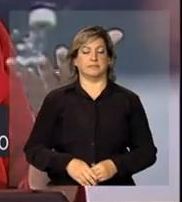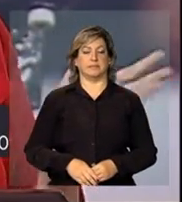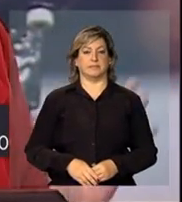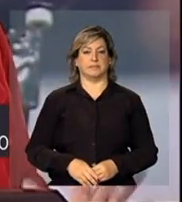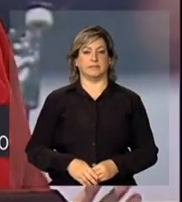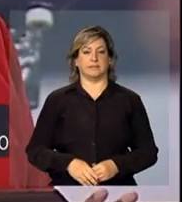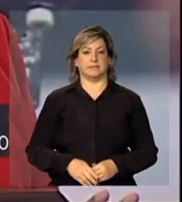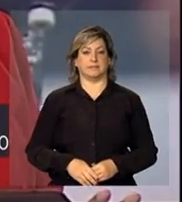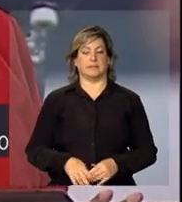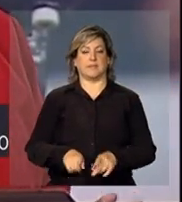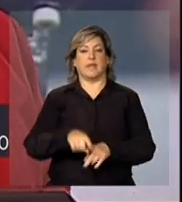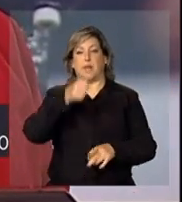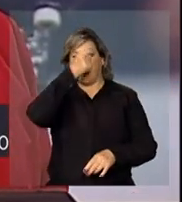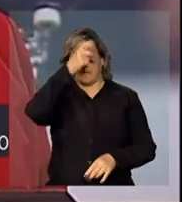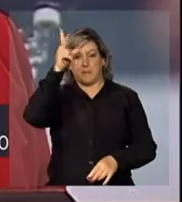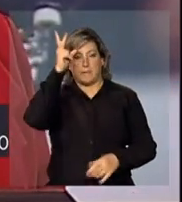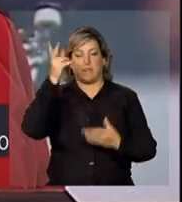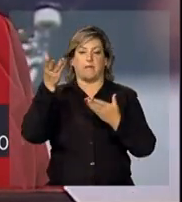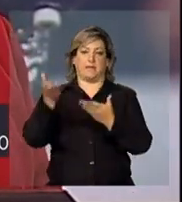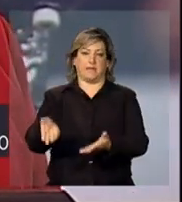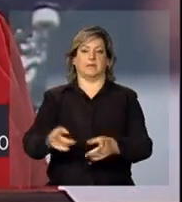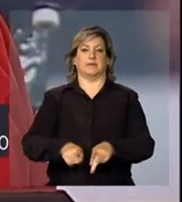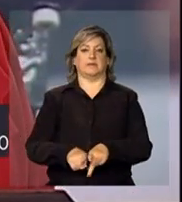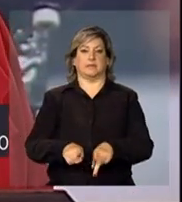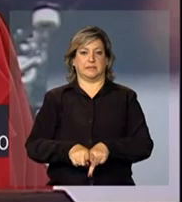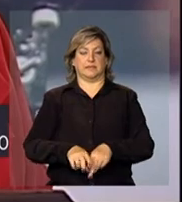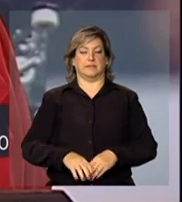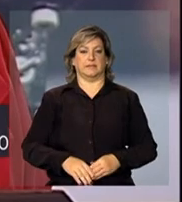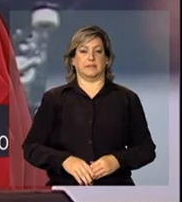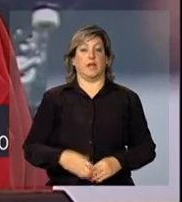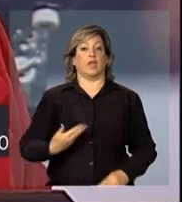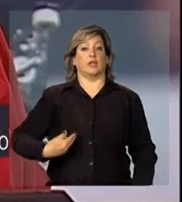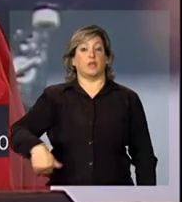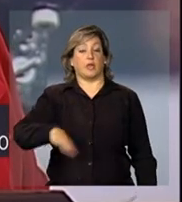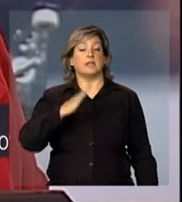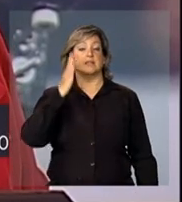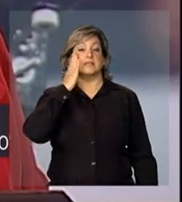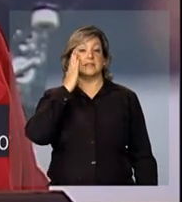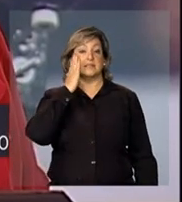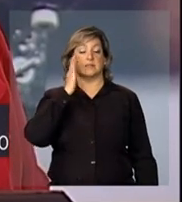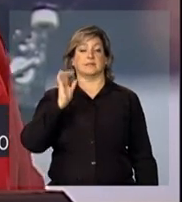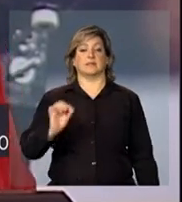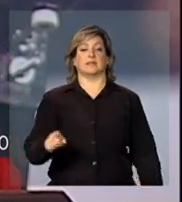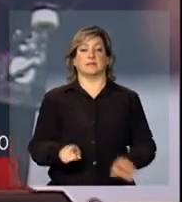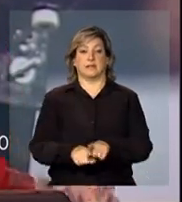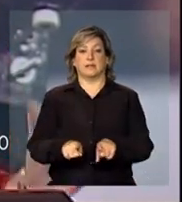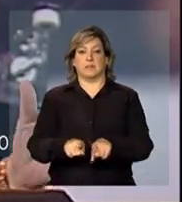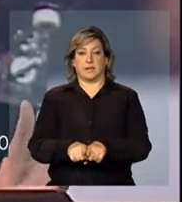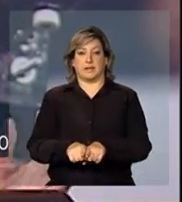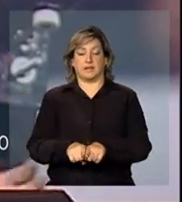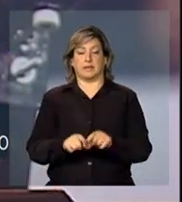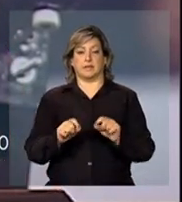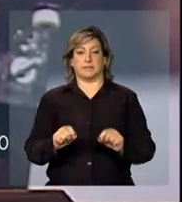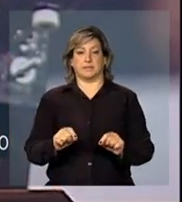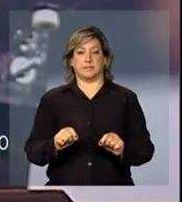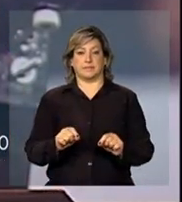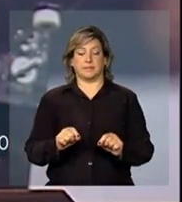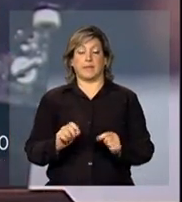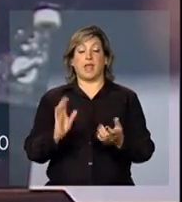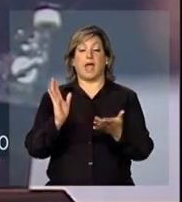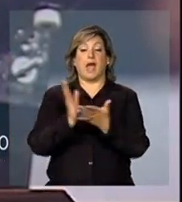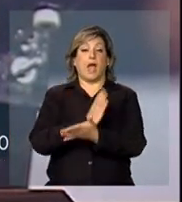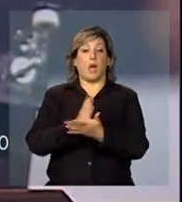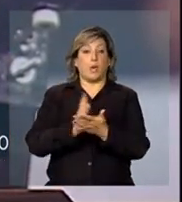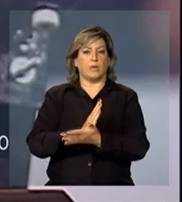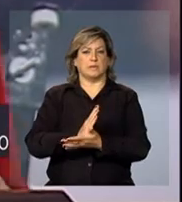e a prefeitura e nós sabemos também que determinava os